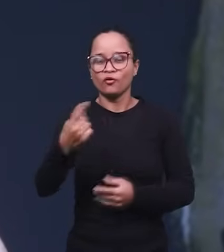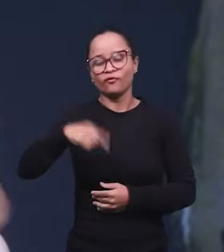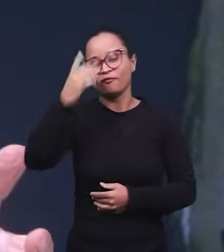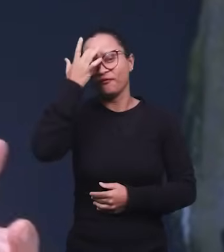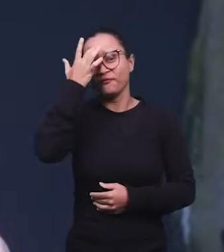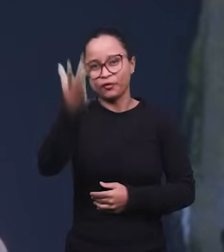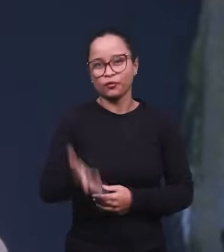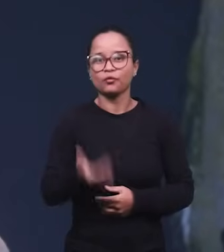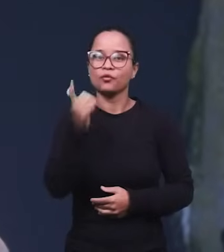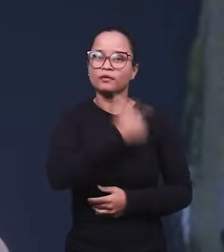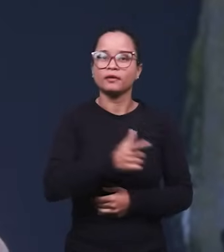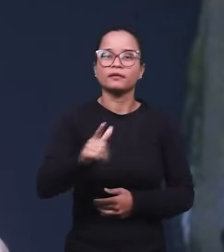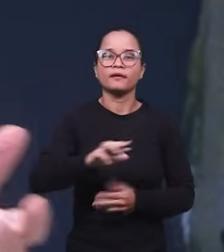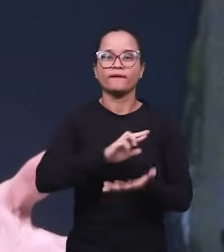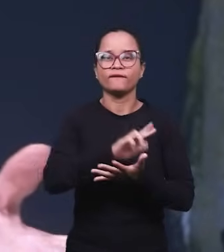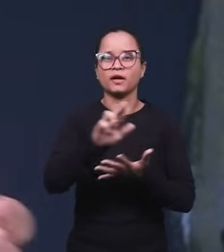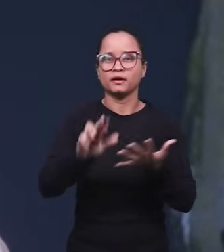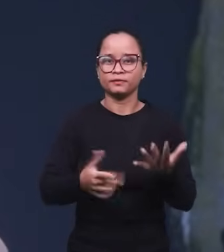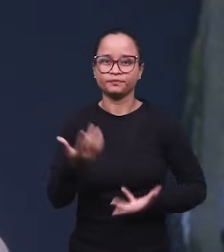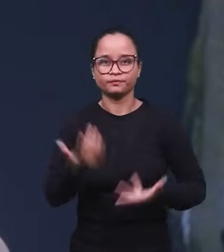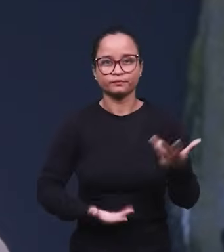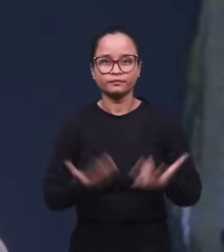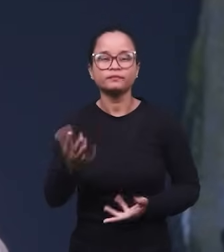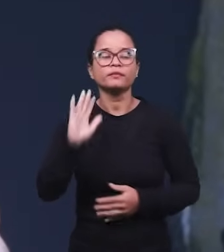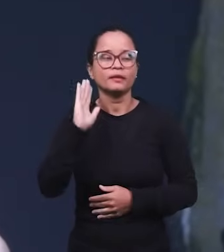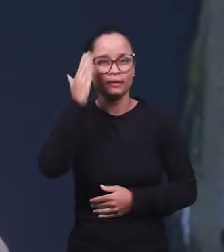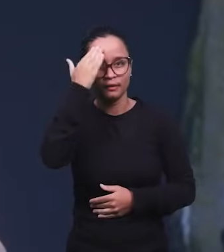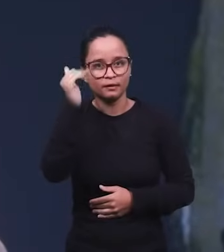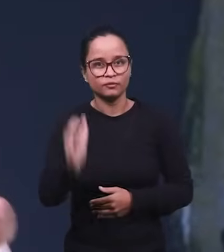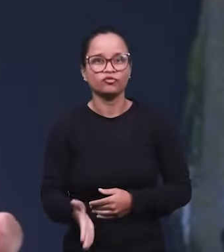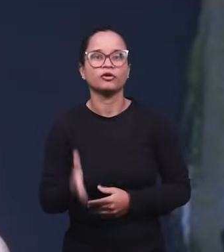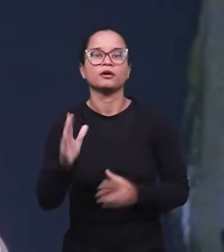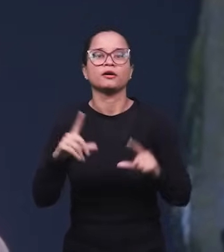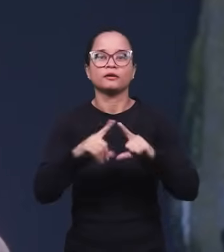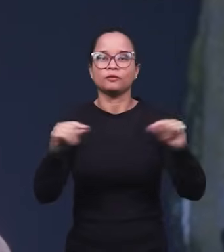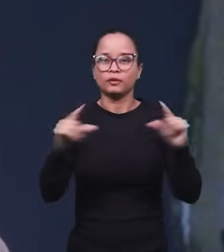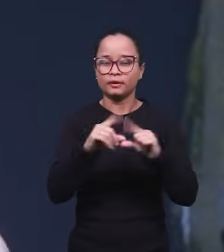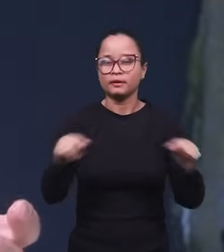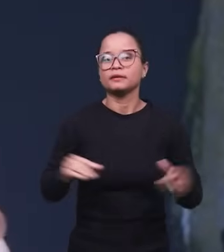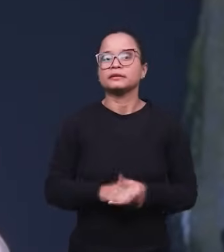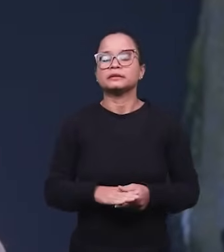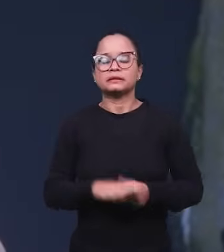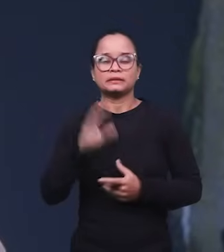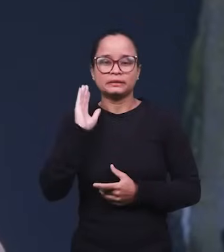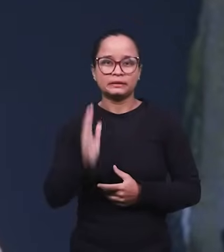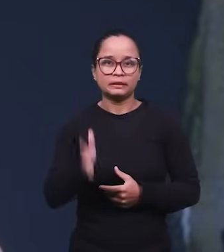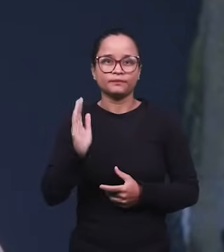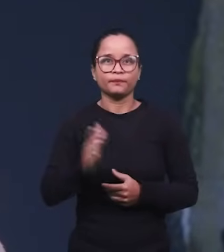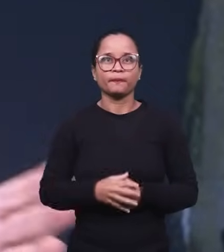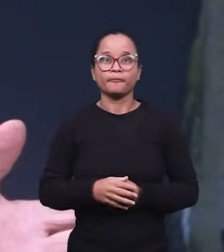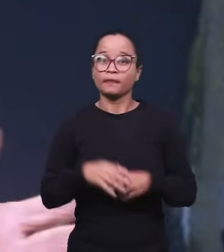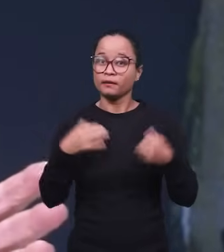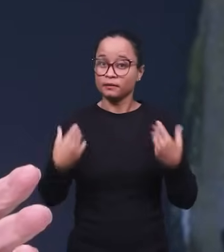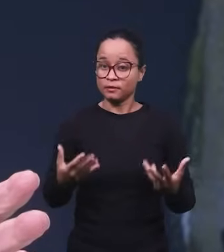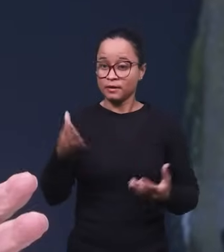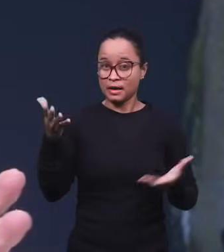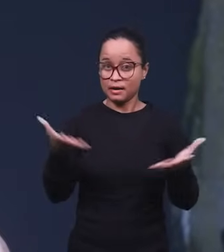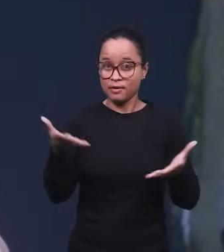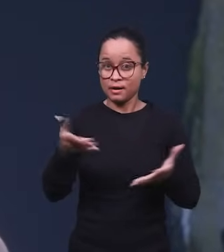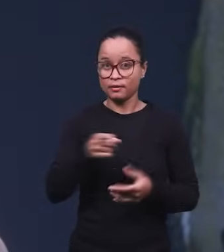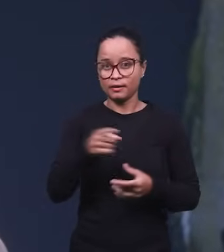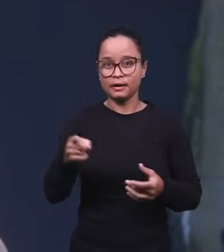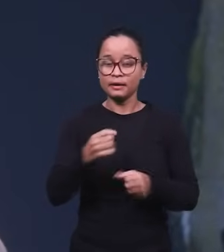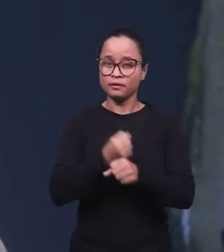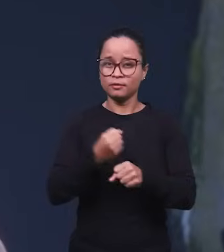a facilidade lá de termos vários irmãos no Japão que falam japonês, falam português, que traduzem e tudo, e a obra cresceu